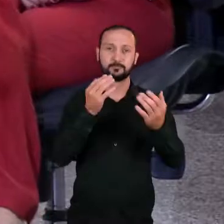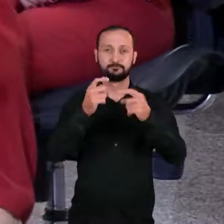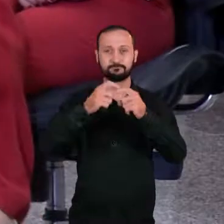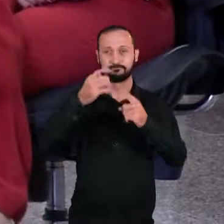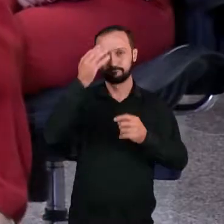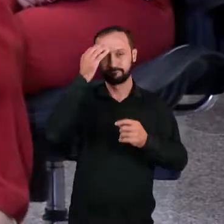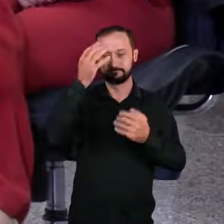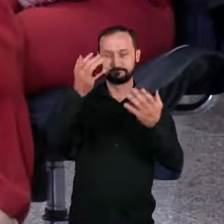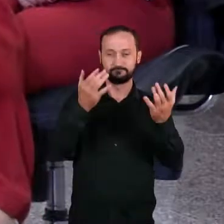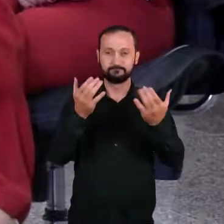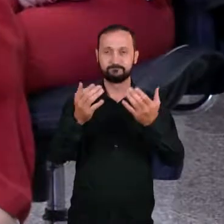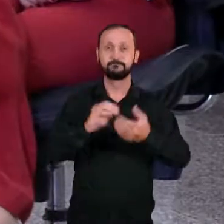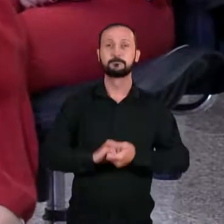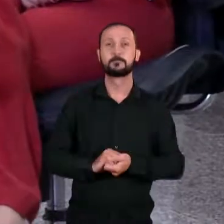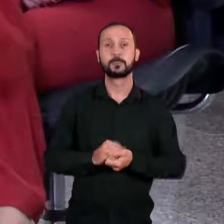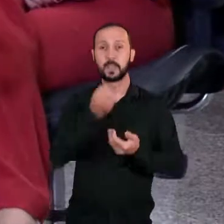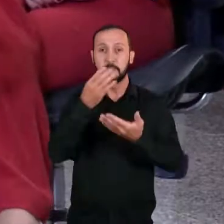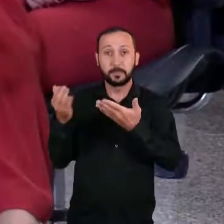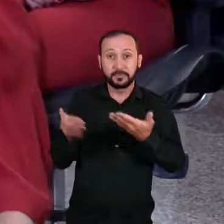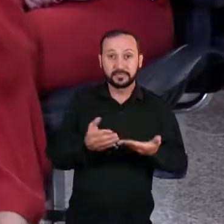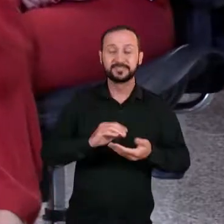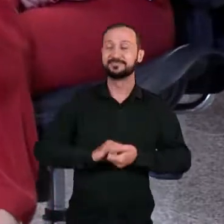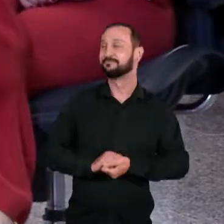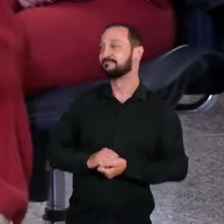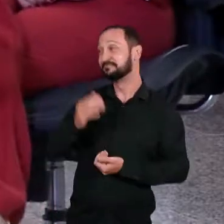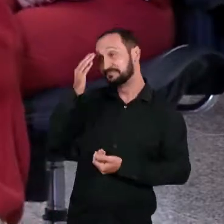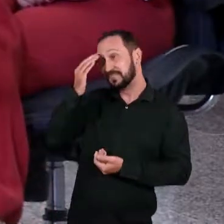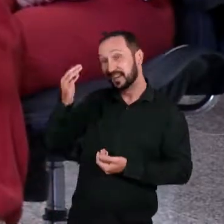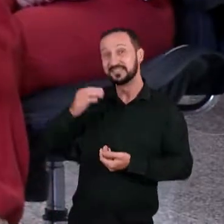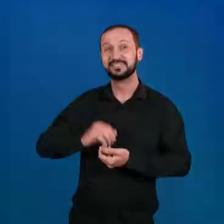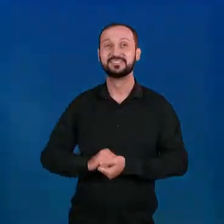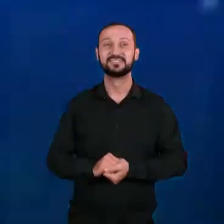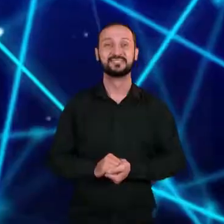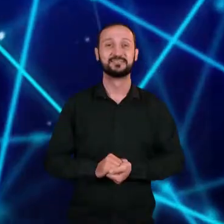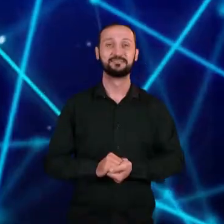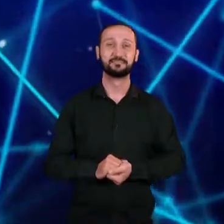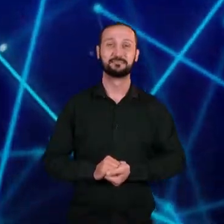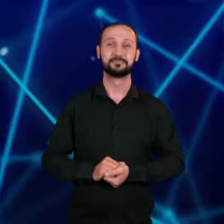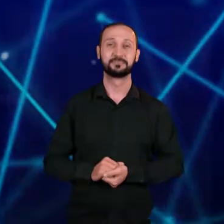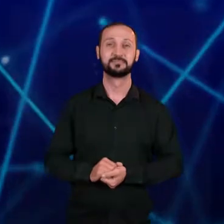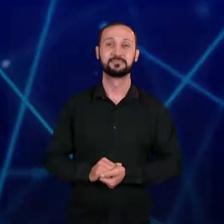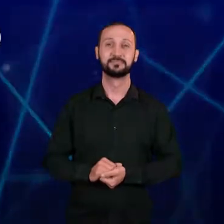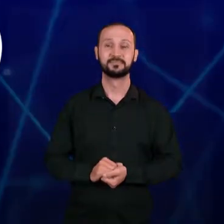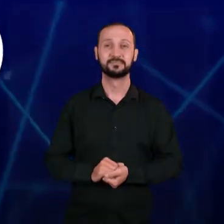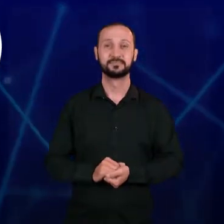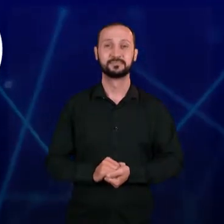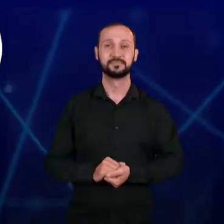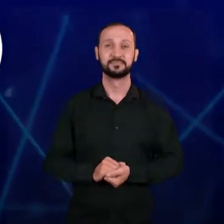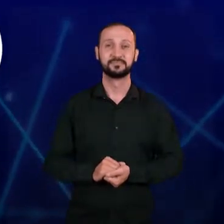bem-vinda ao programa Saúde em Foco, doutora. Muito obrigada, Ana Paula, pelo convite.